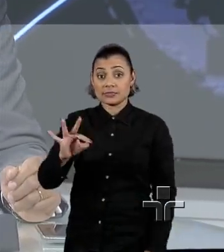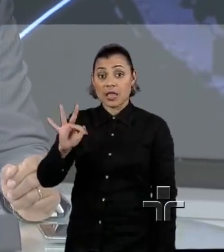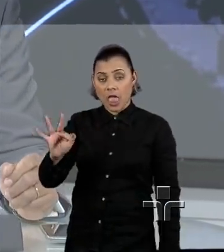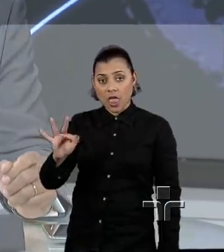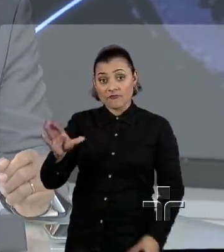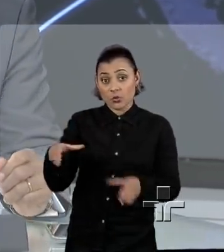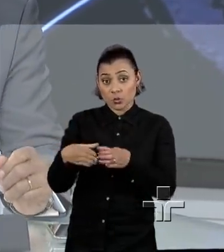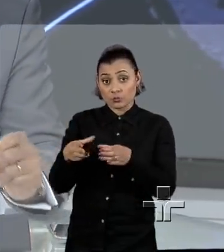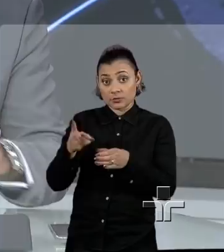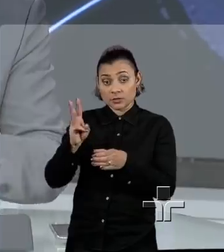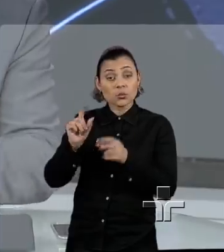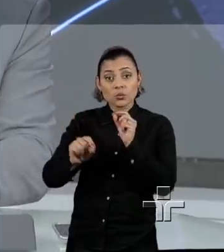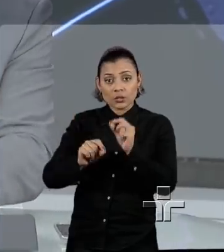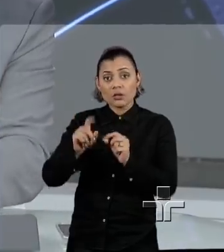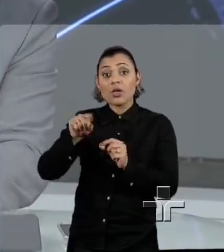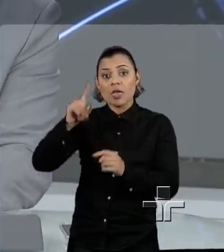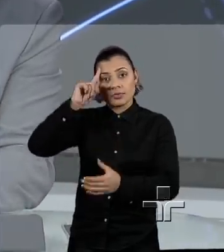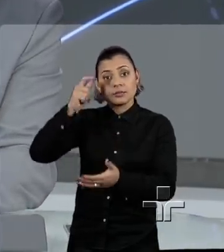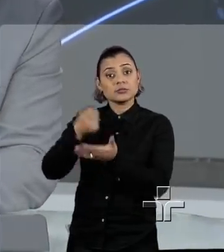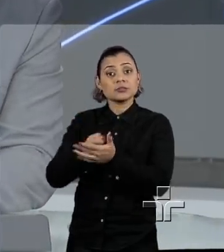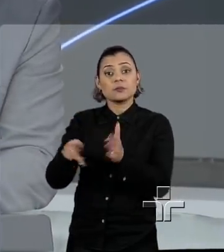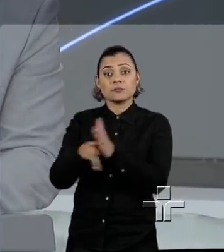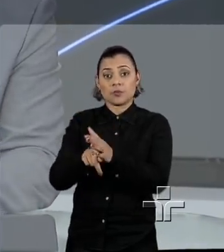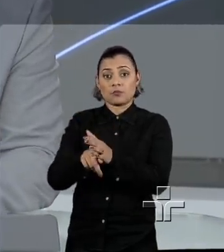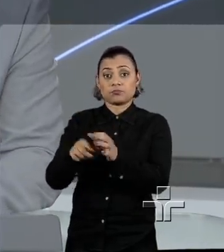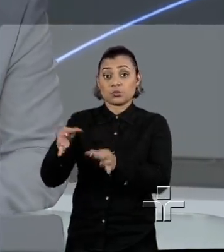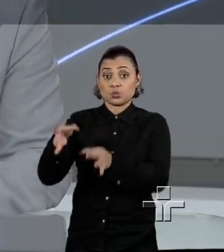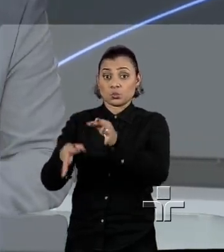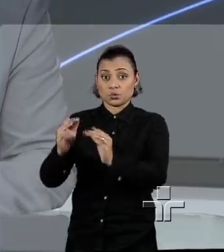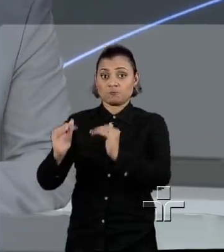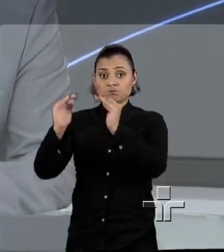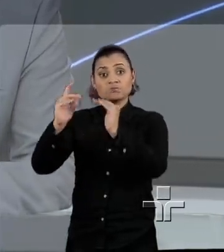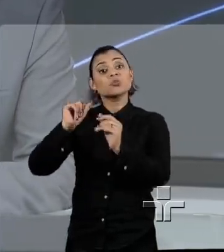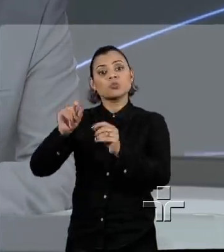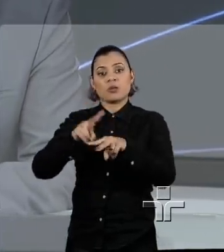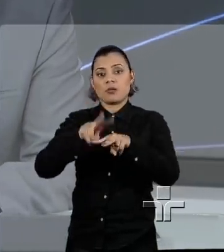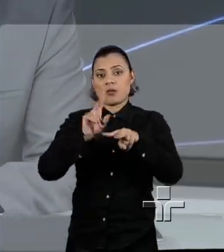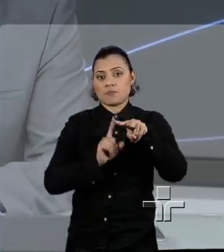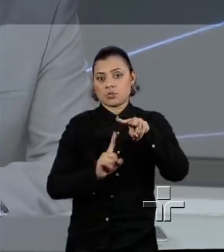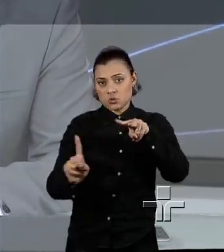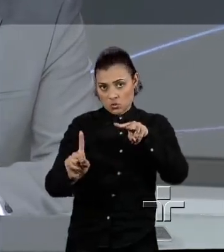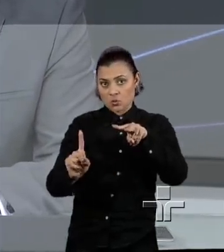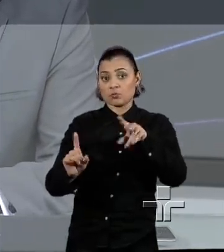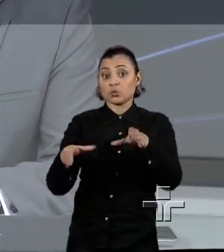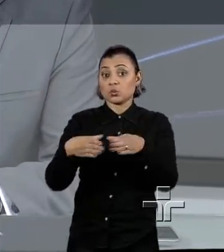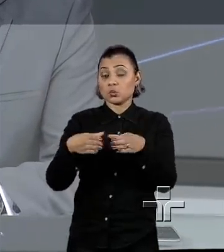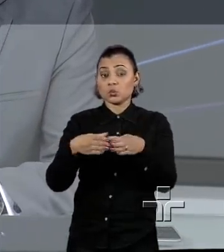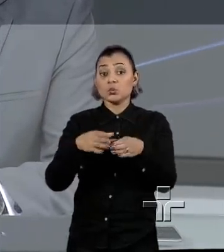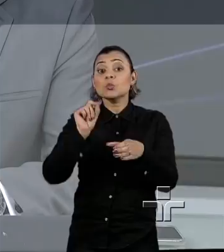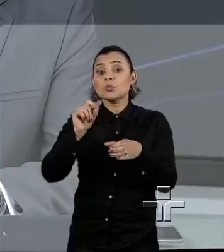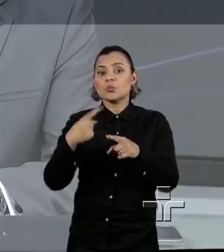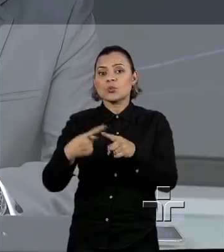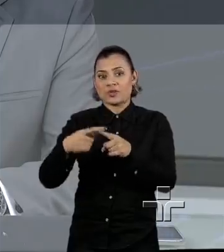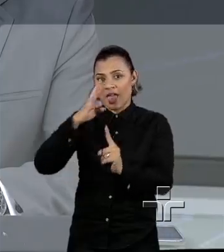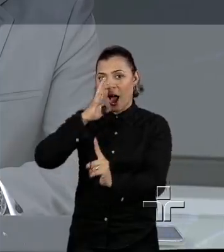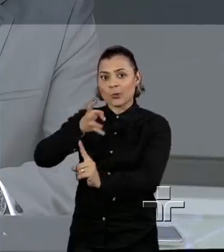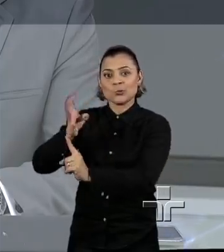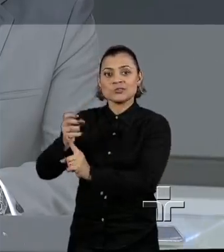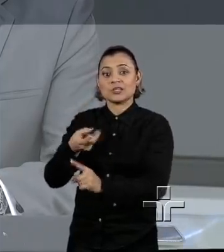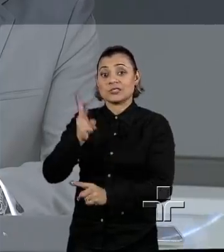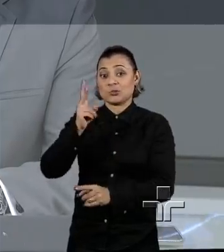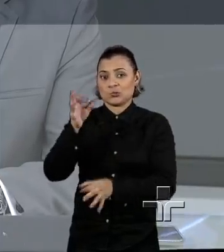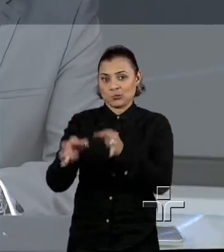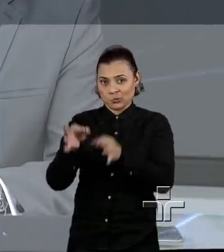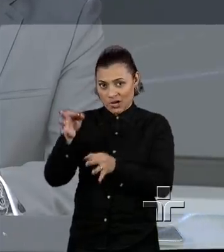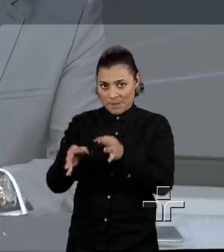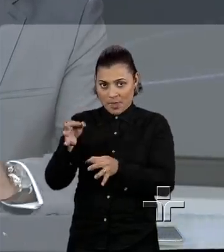decidiu que caberá ao plenário da Corte analisar um habeas corpus coletivo que contesta a prisão automática de réus após a condenação em segunda